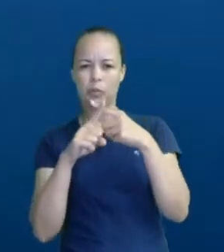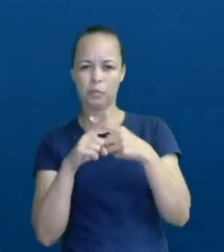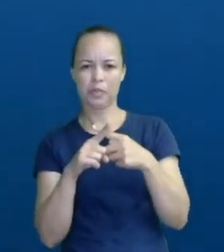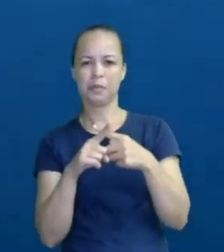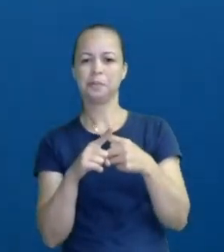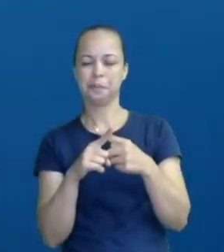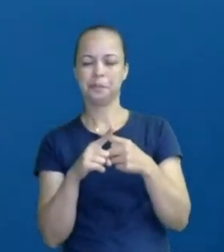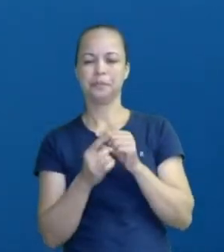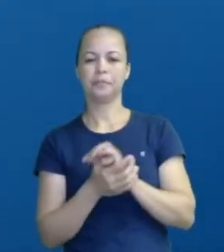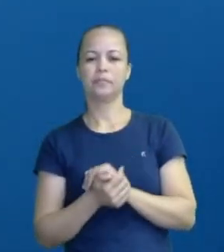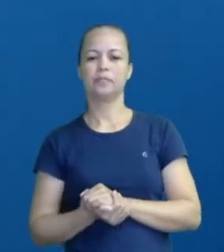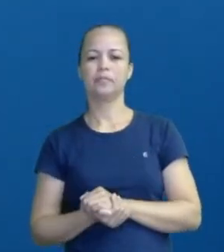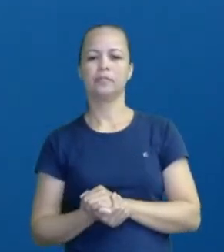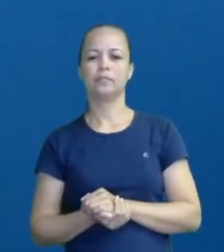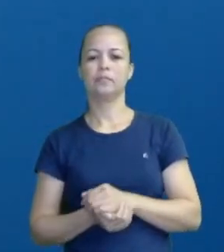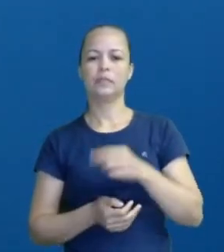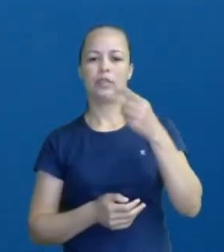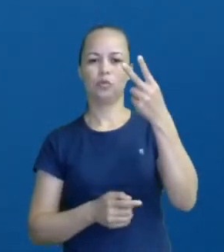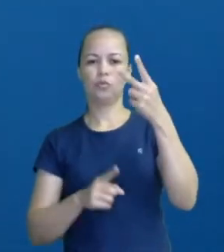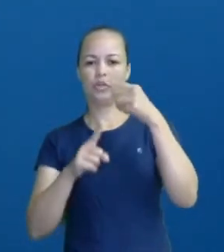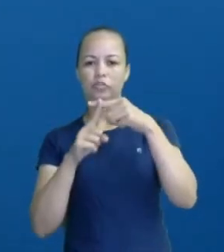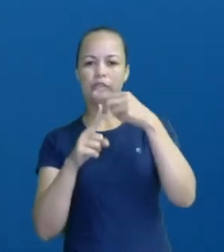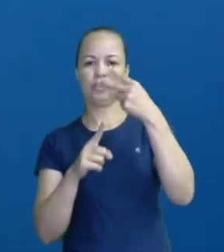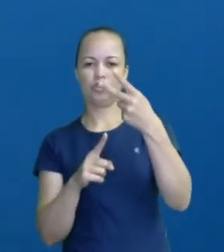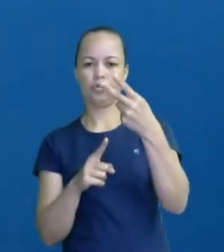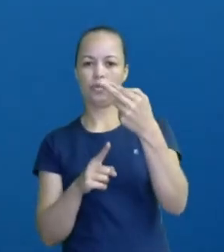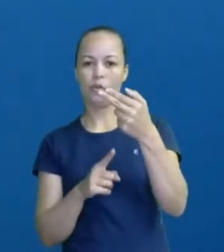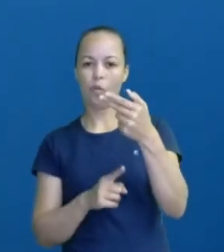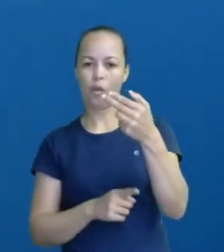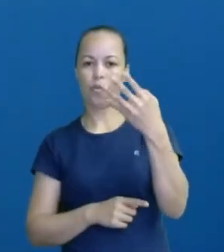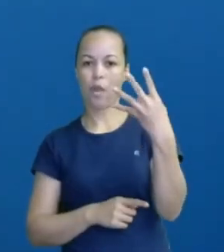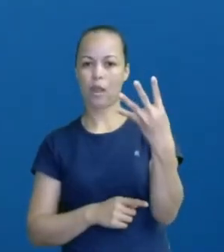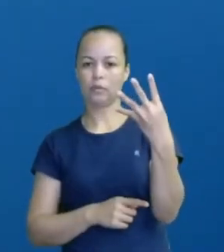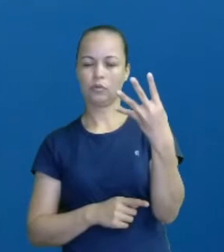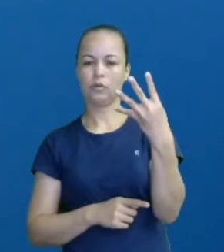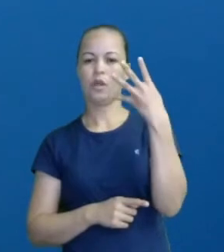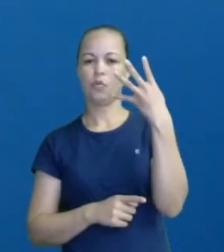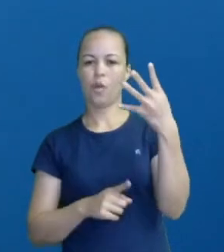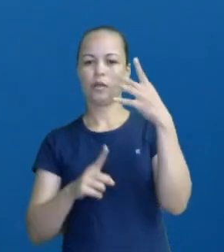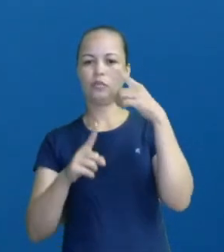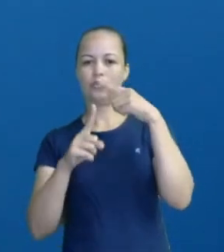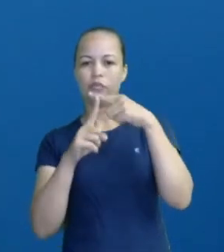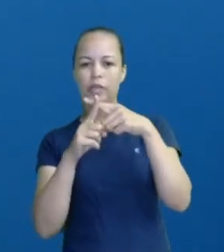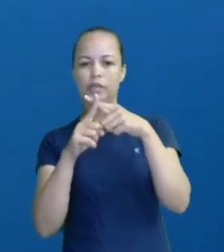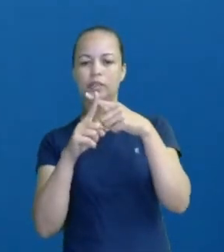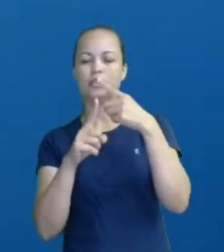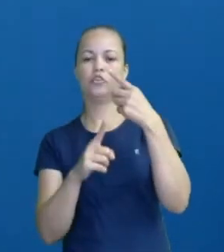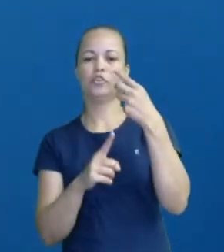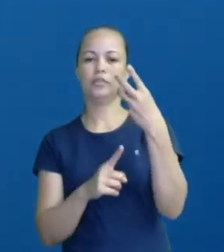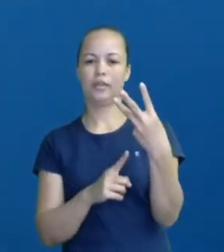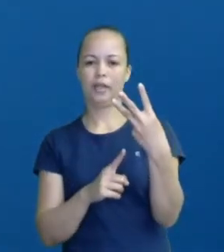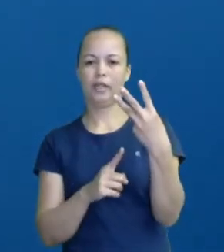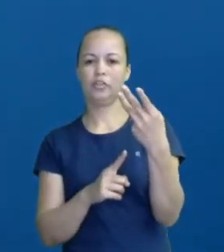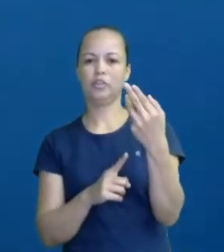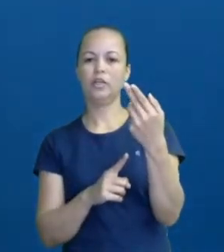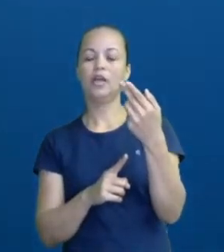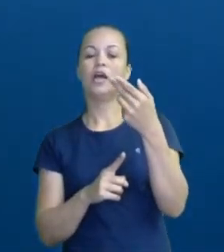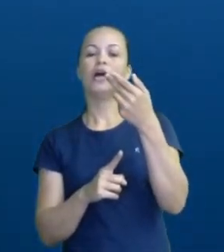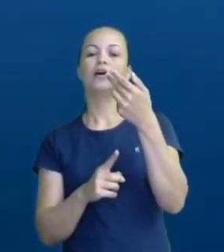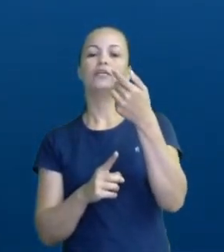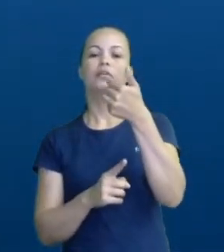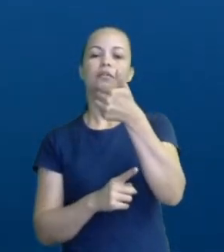números, tá? 2 vezes 2, 4. 4 vezes 3,